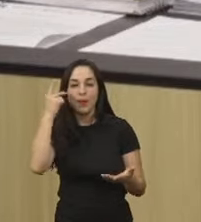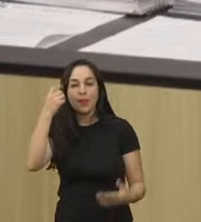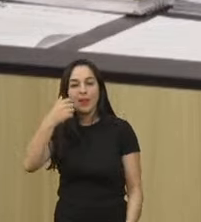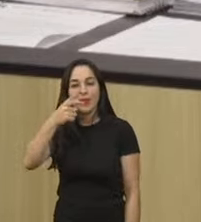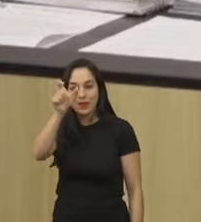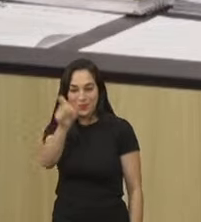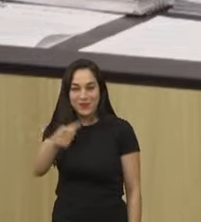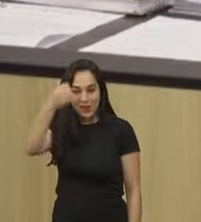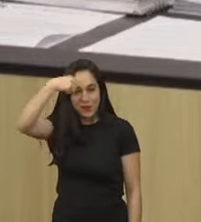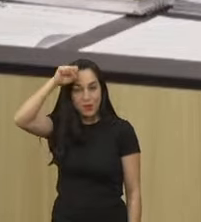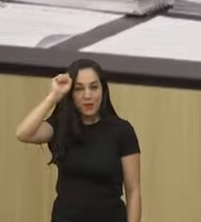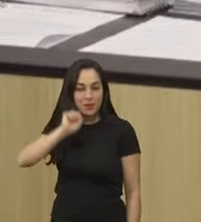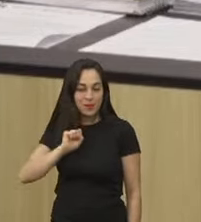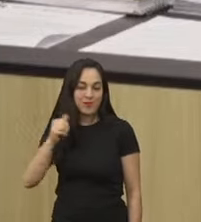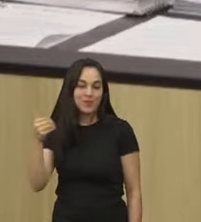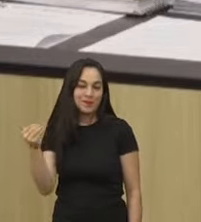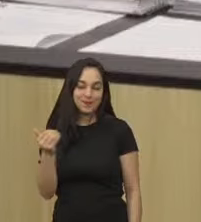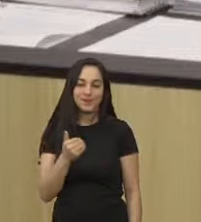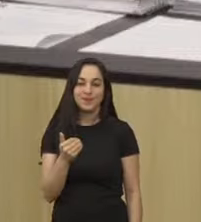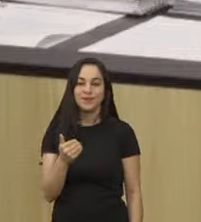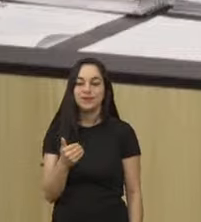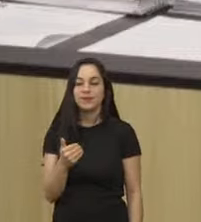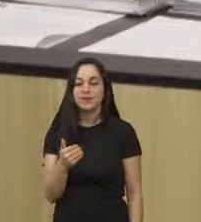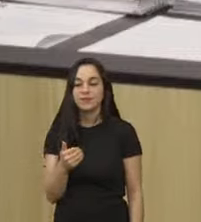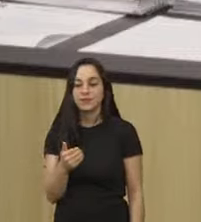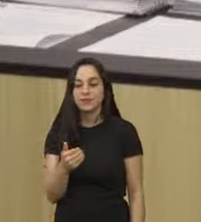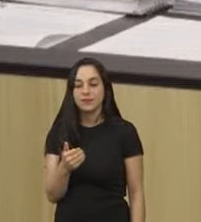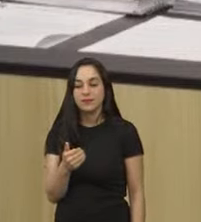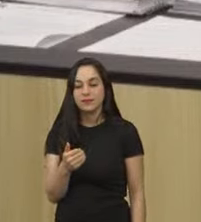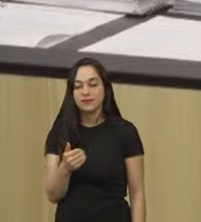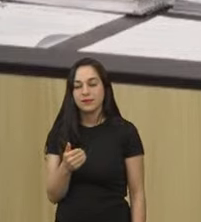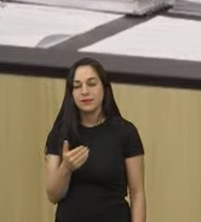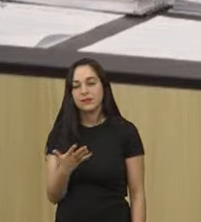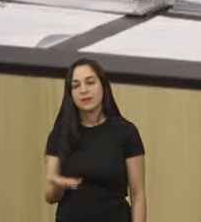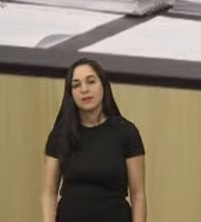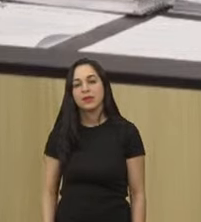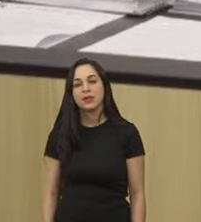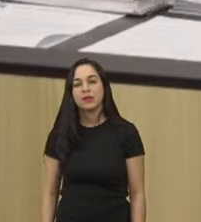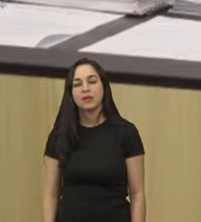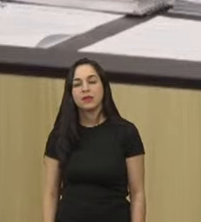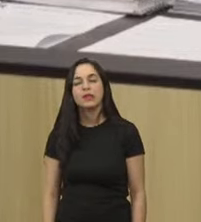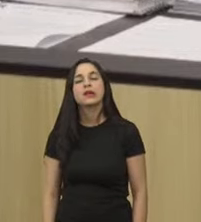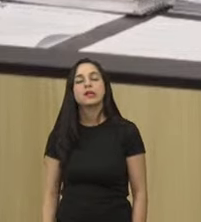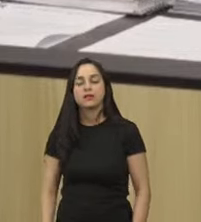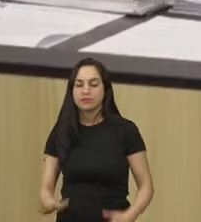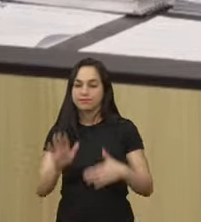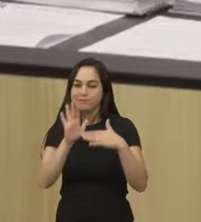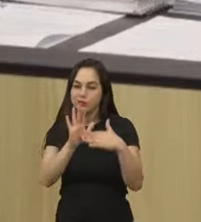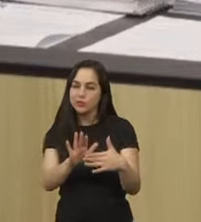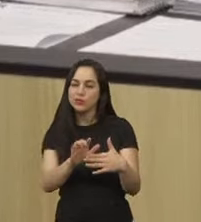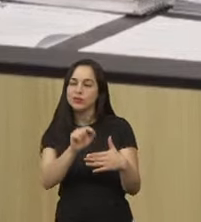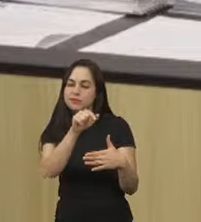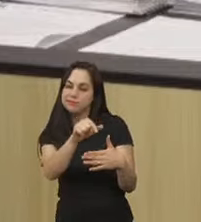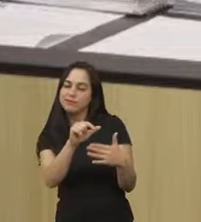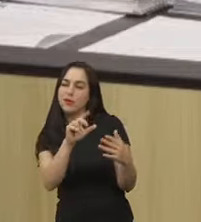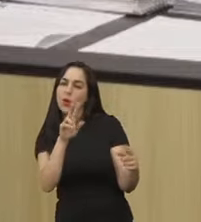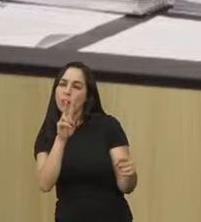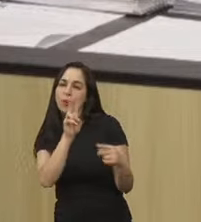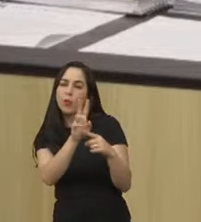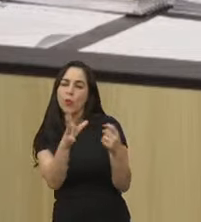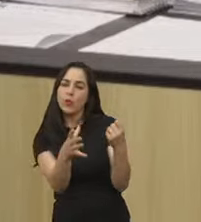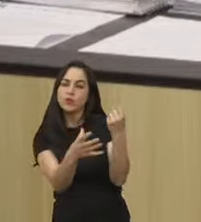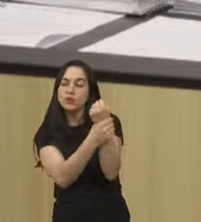vereadora Sônia Patas da Amizade, precursora neste processo da proteção animal aqui na